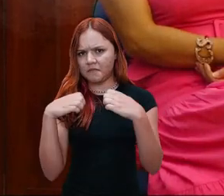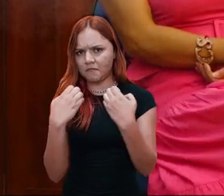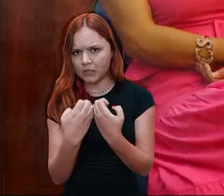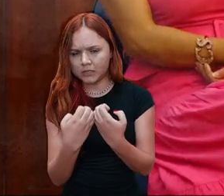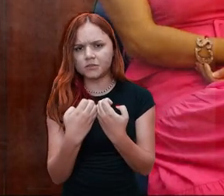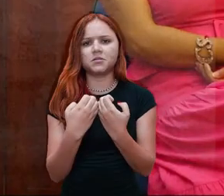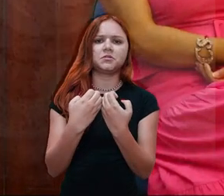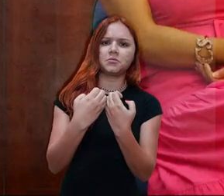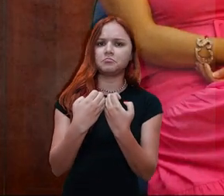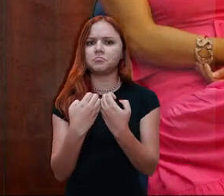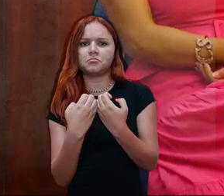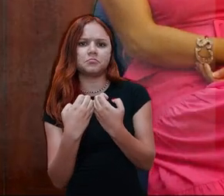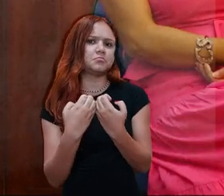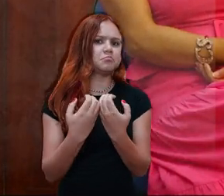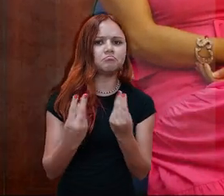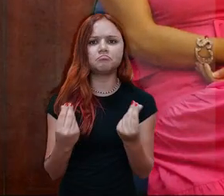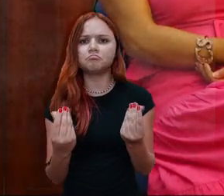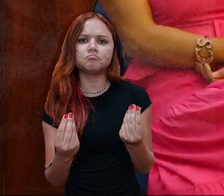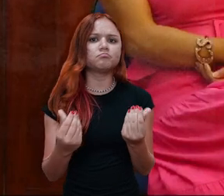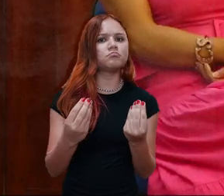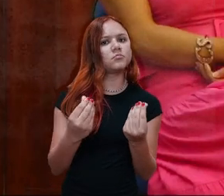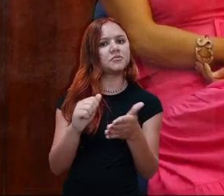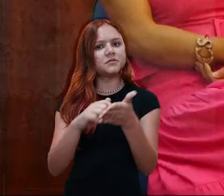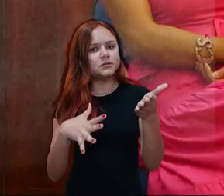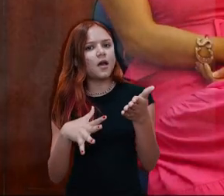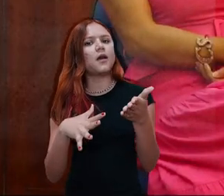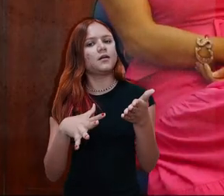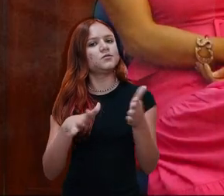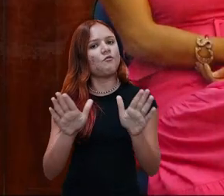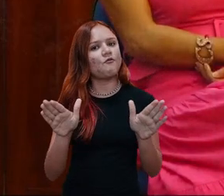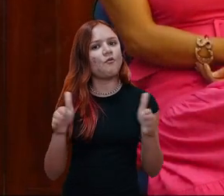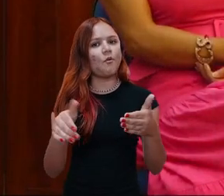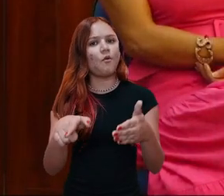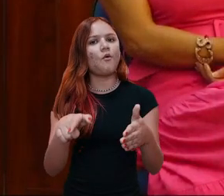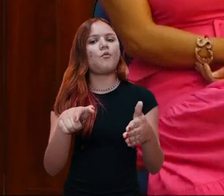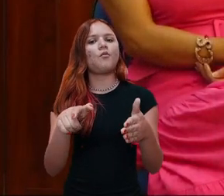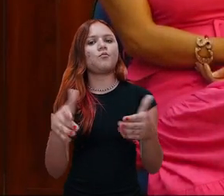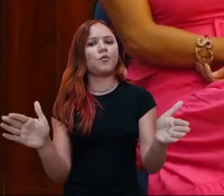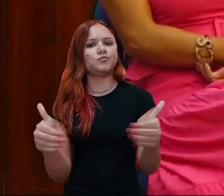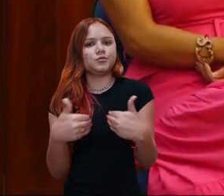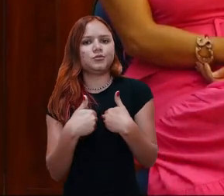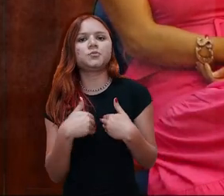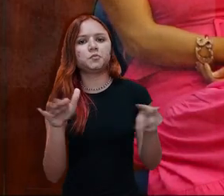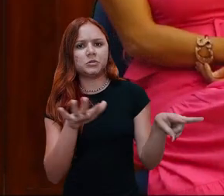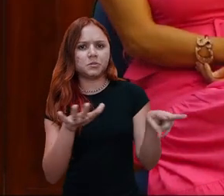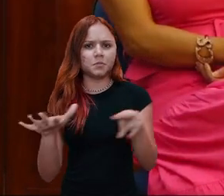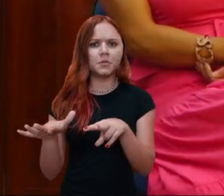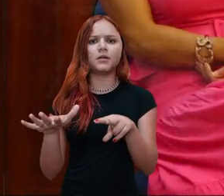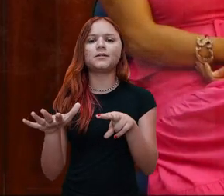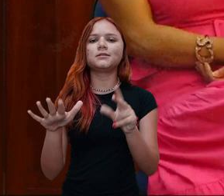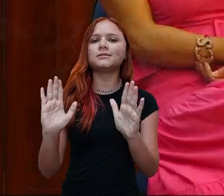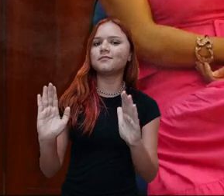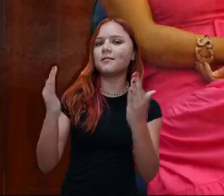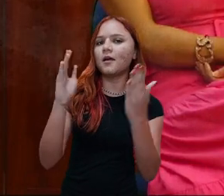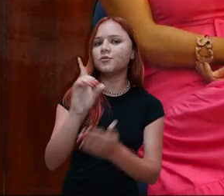evento, alguma atividade diferenciada nesses dias que a gente comemora o